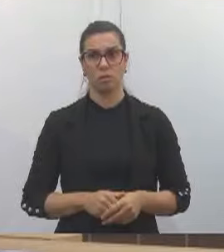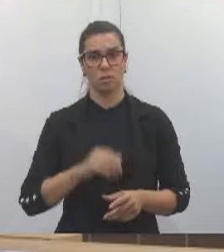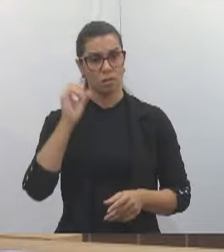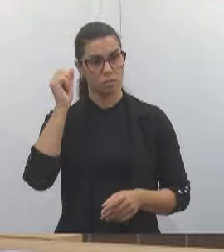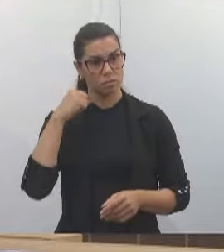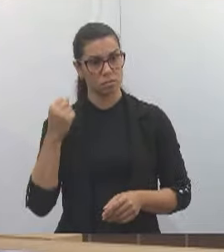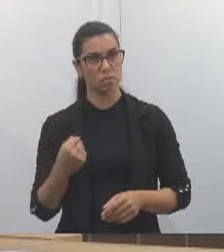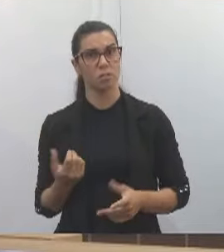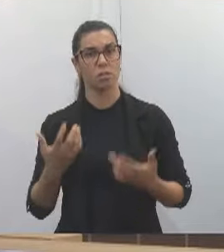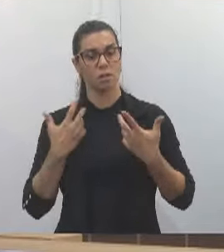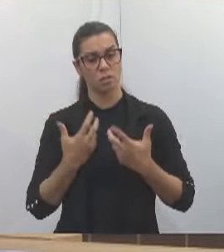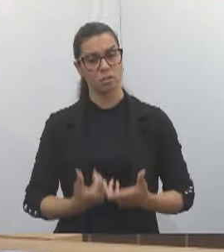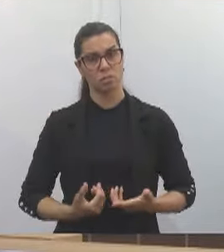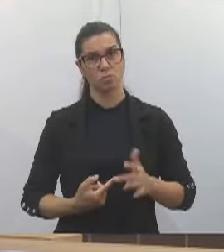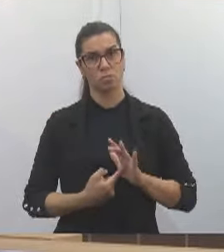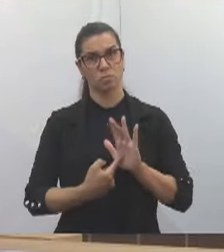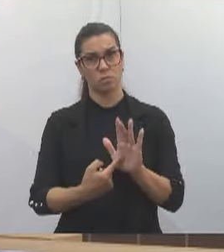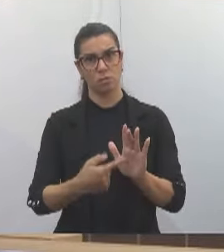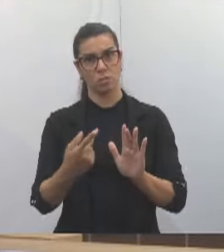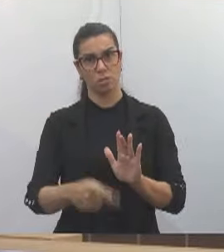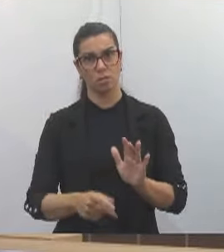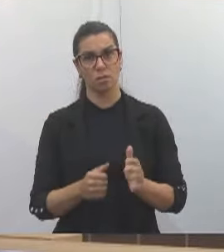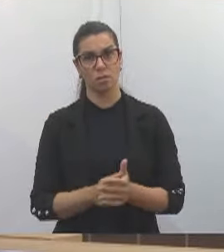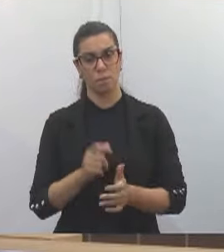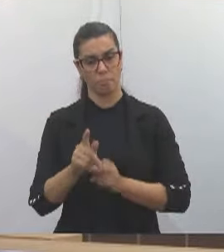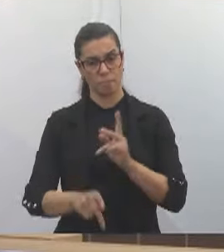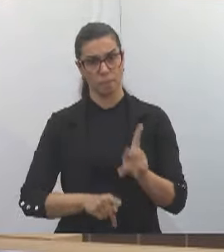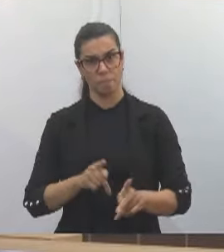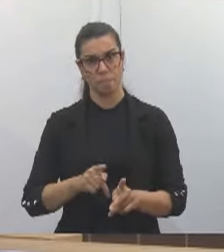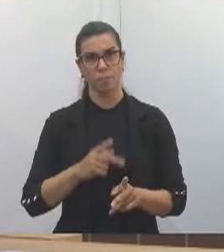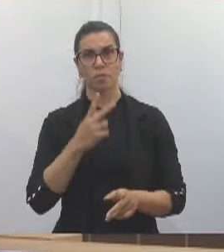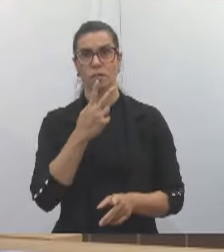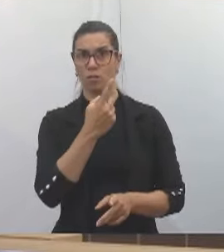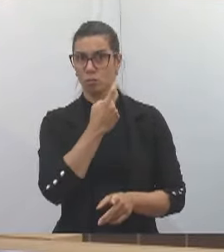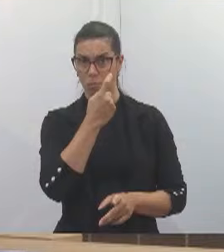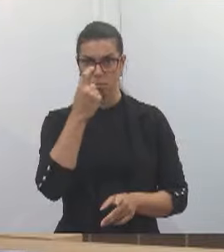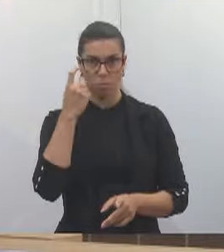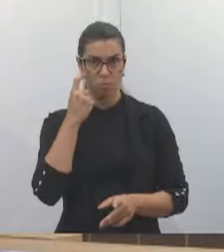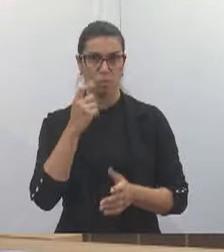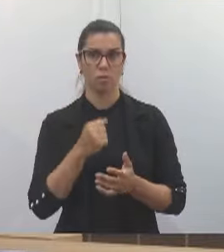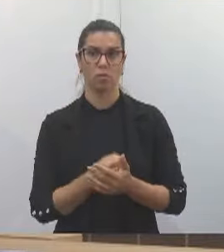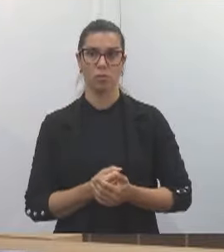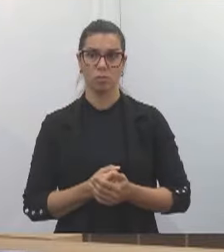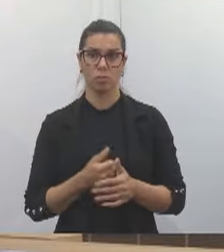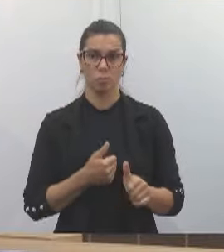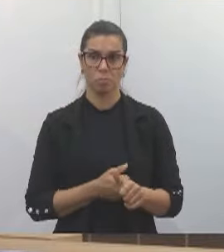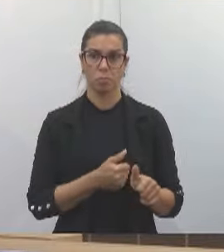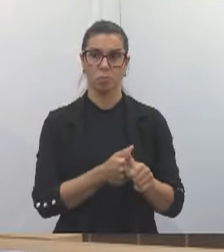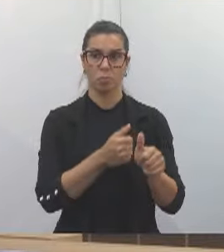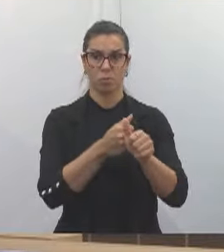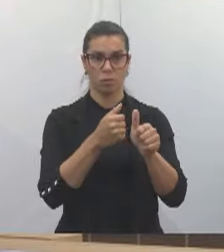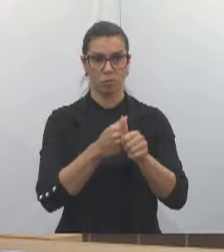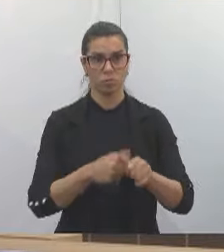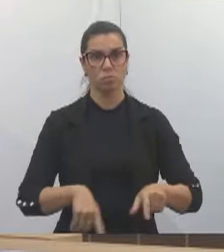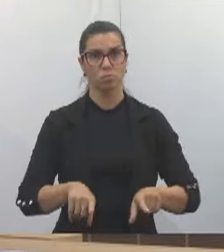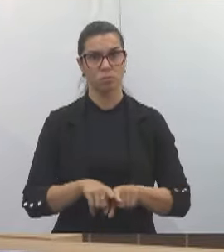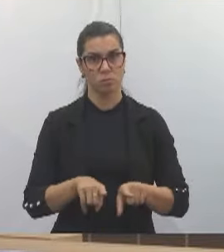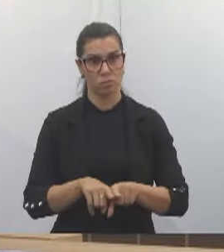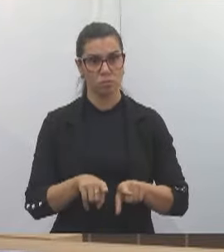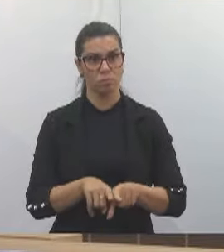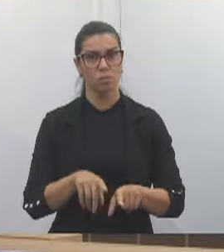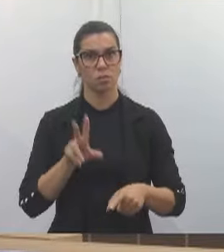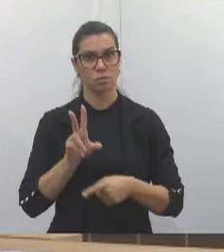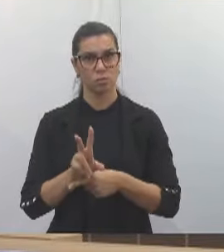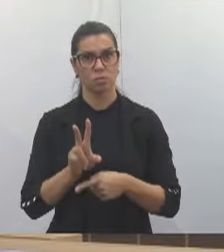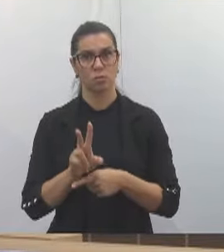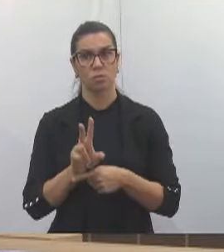mostrar. A população do Meia Lua, que talvez tenha aí proximidade com essa causa também, vai chegar